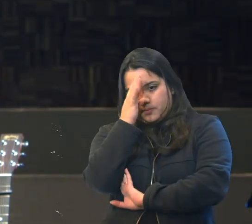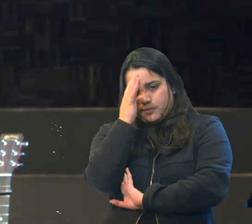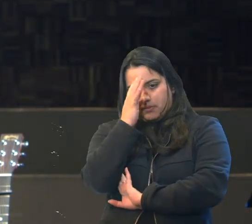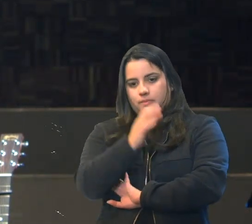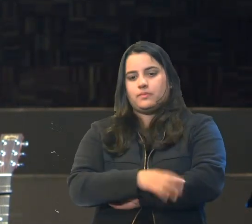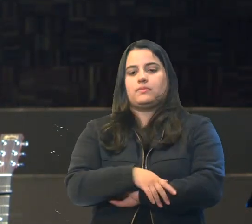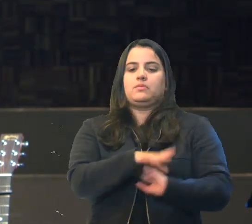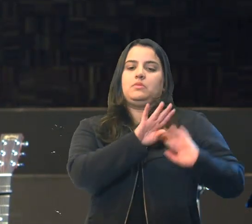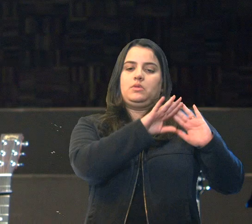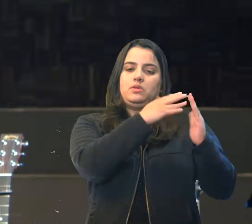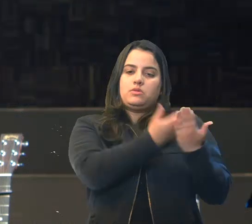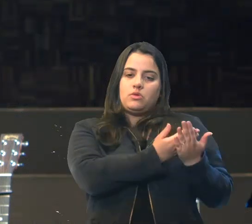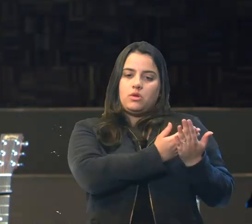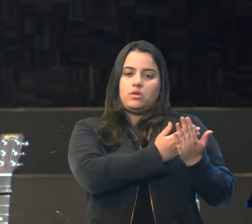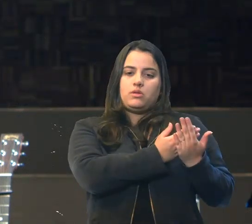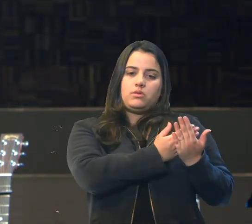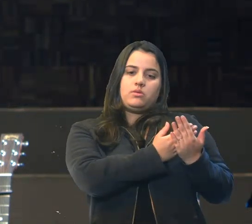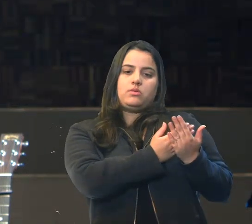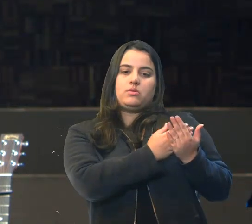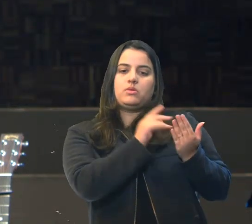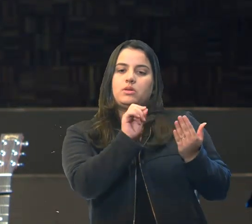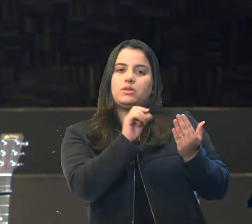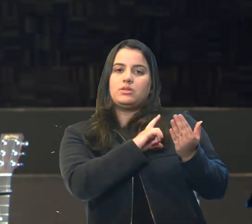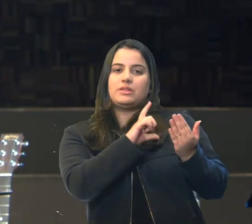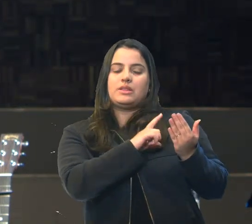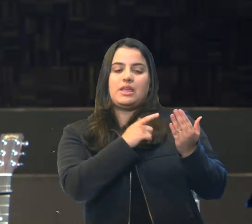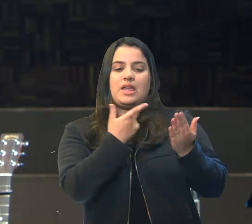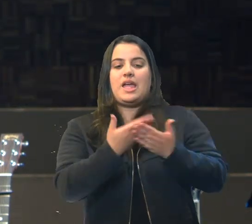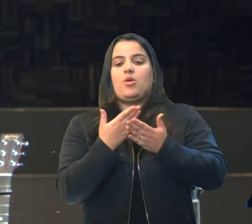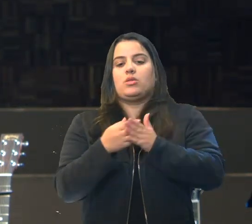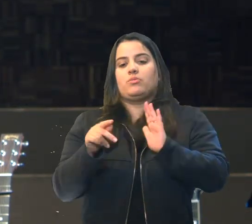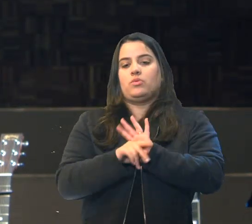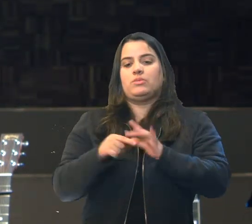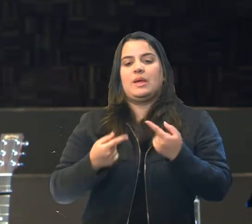escola. Aí o que ela tem no outro dia? Aula de música.